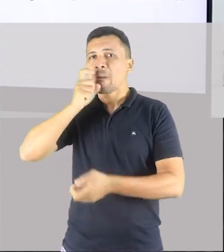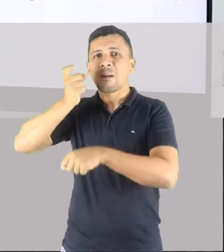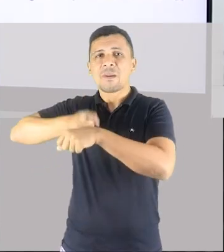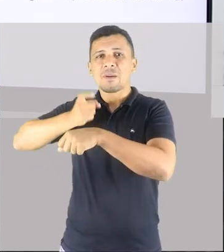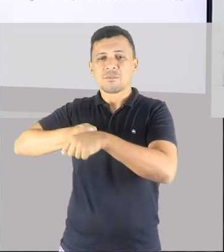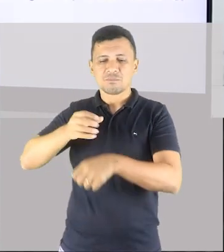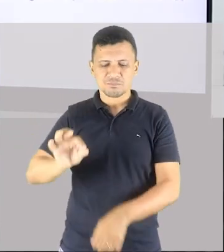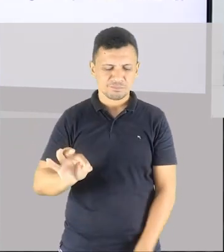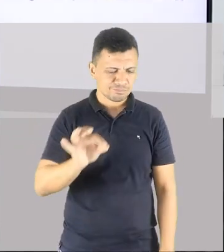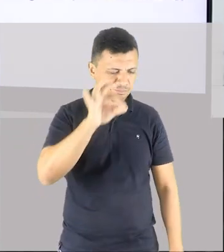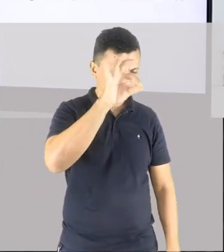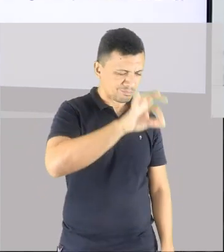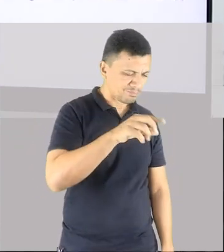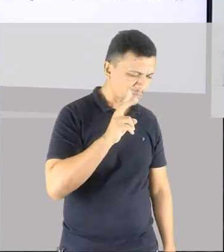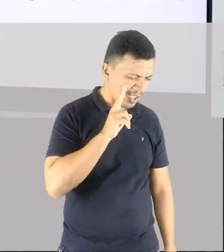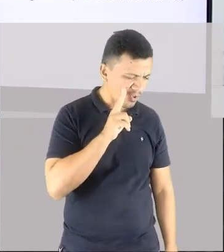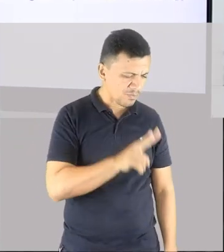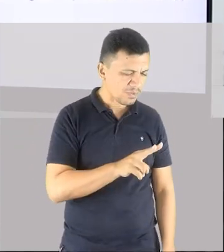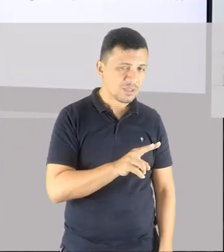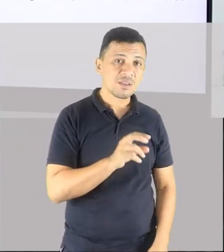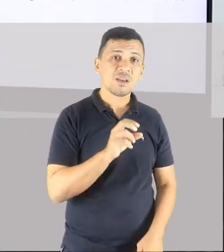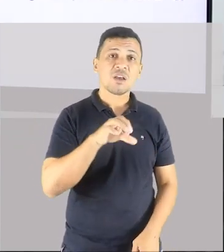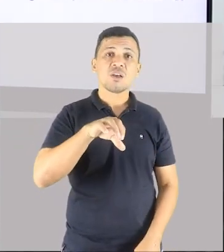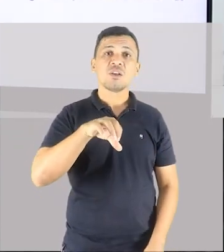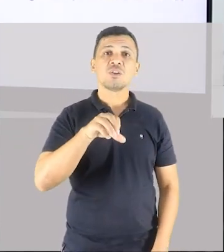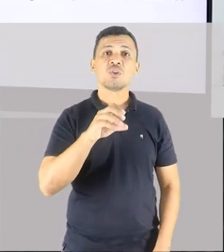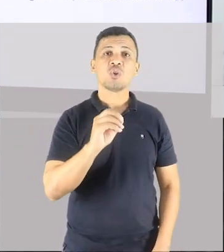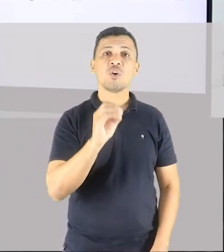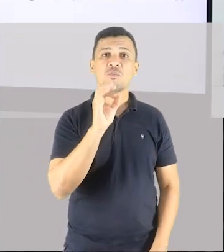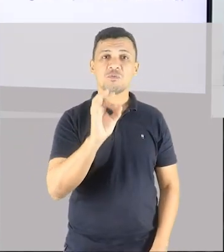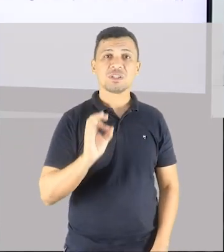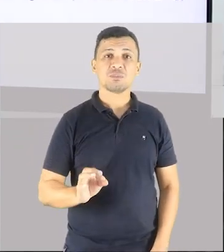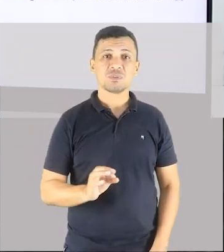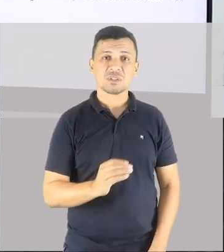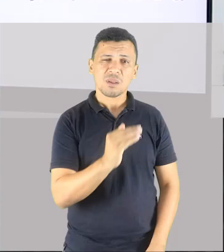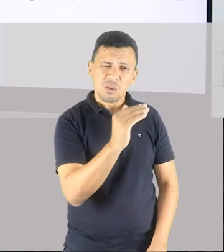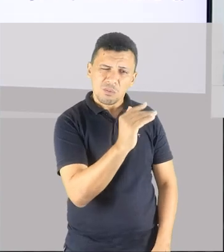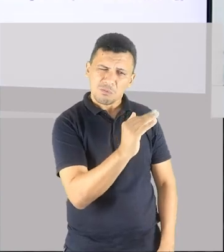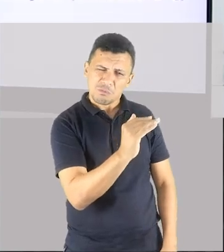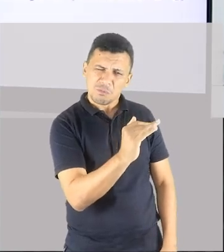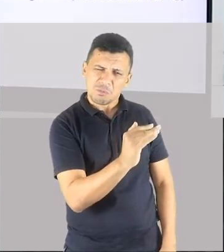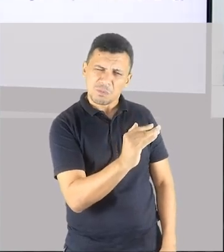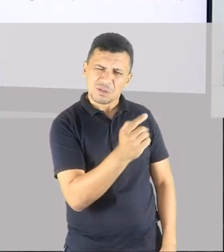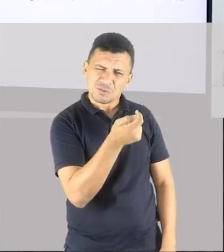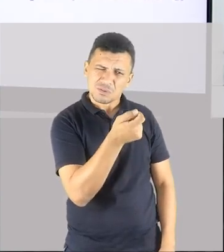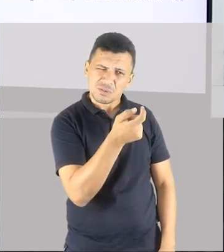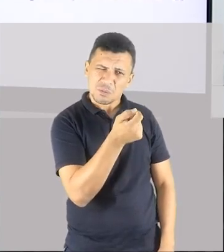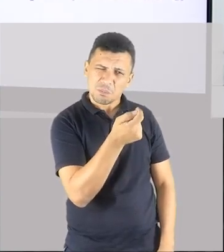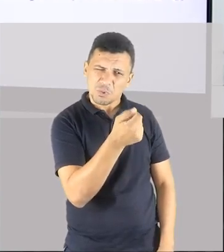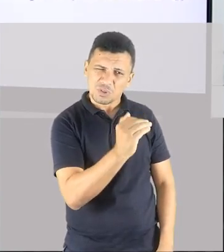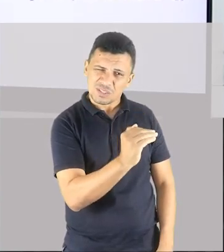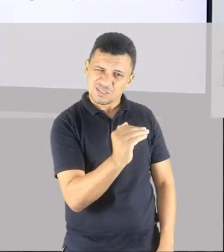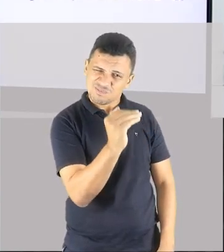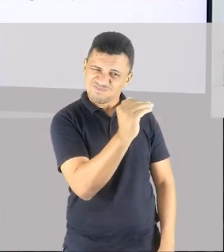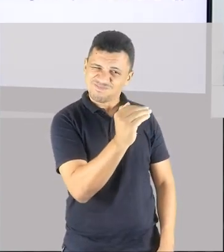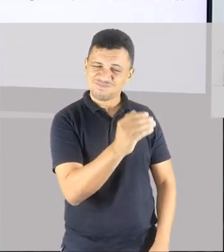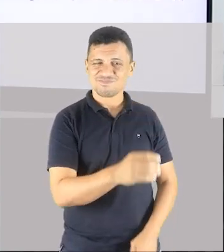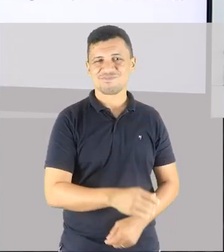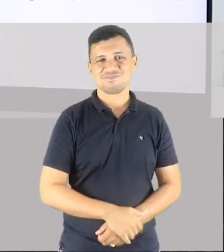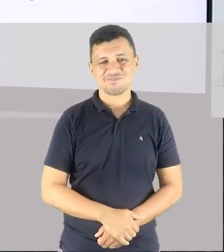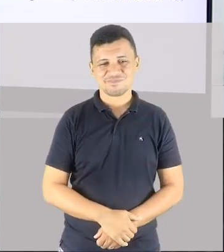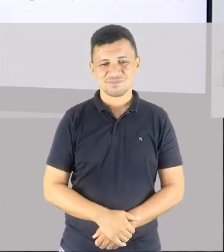olhadinha. 90% do gelo vai ficar para baixo. Vai ficar só com uma pontinha para cima.